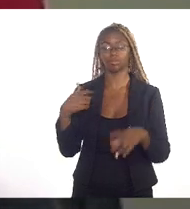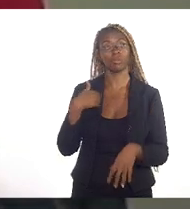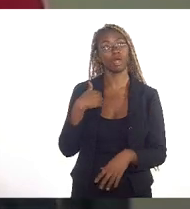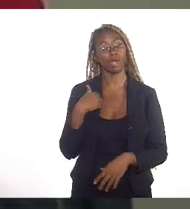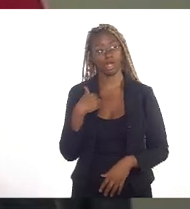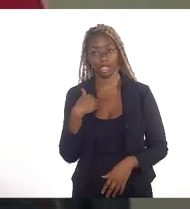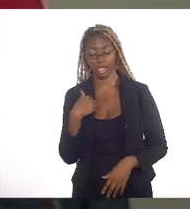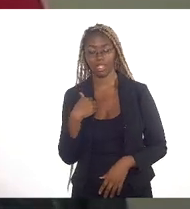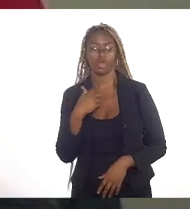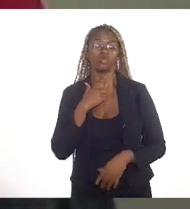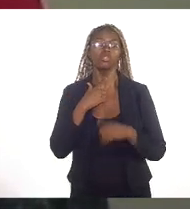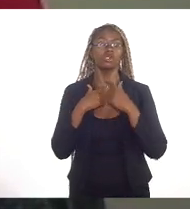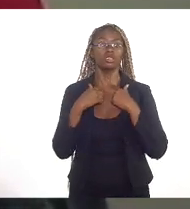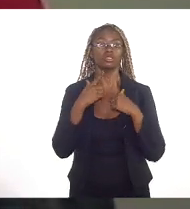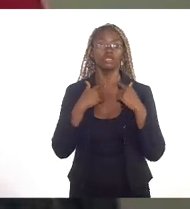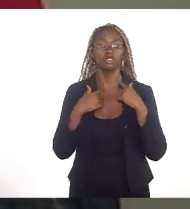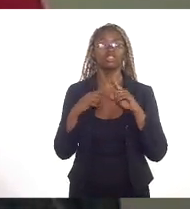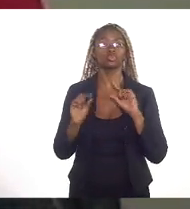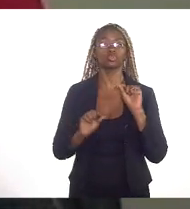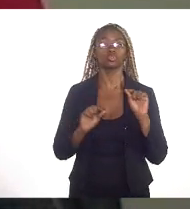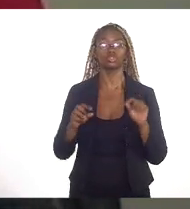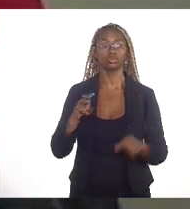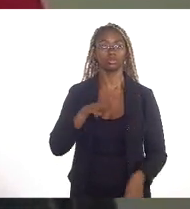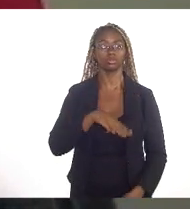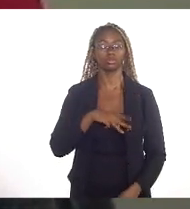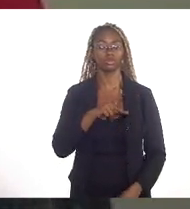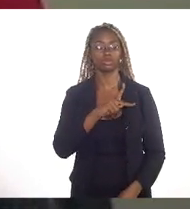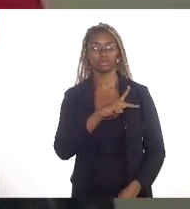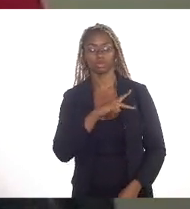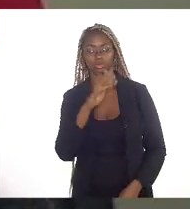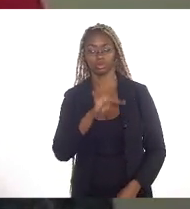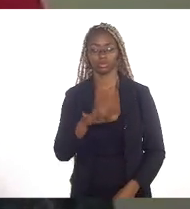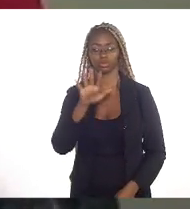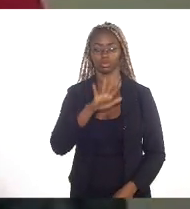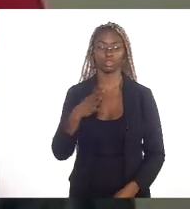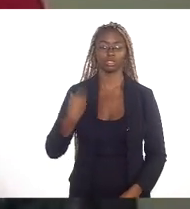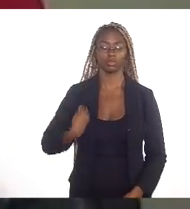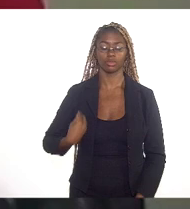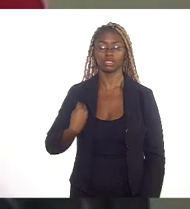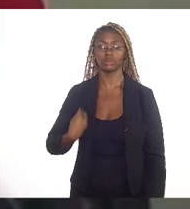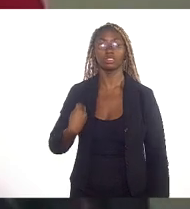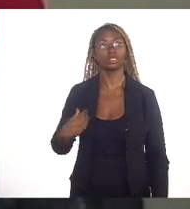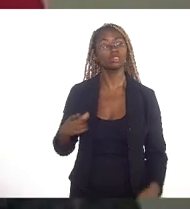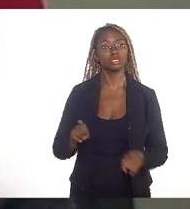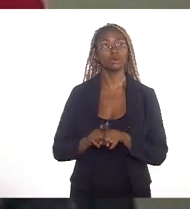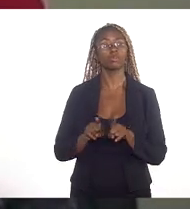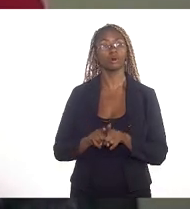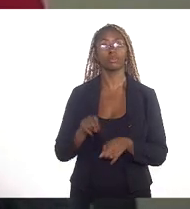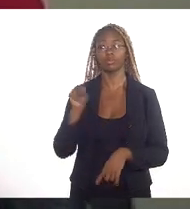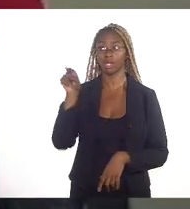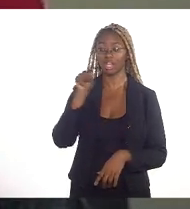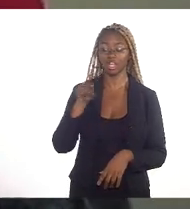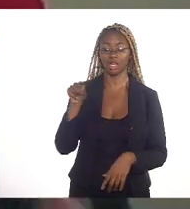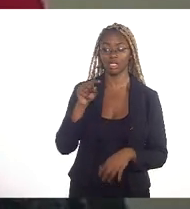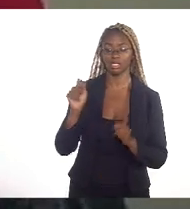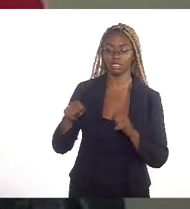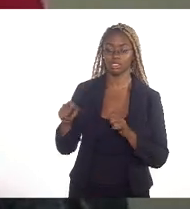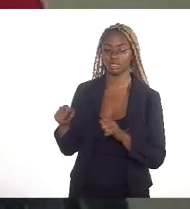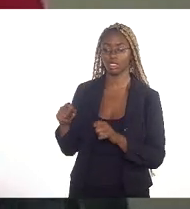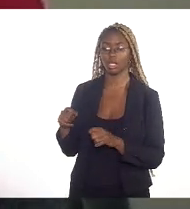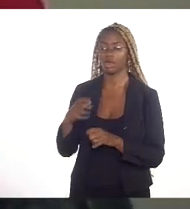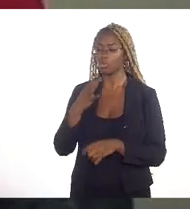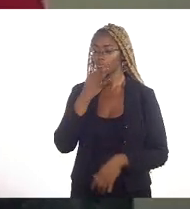meu desejo aqui é que o Ministério Público Federal esteja presente para que possa nos dar a